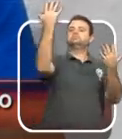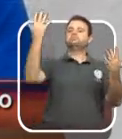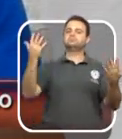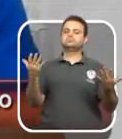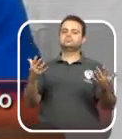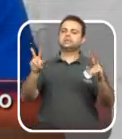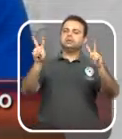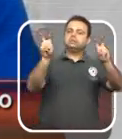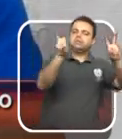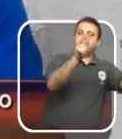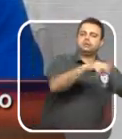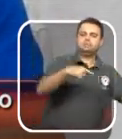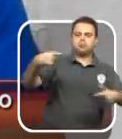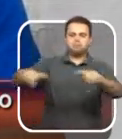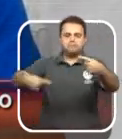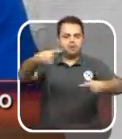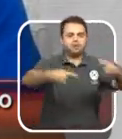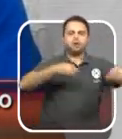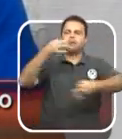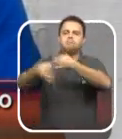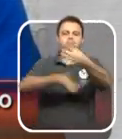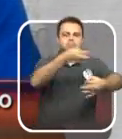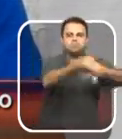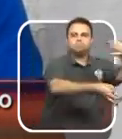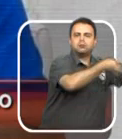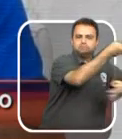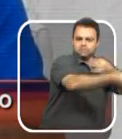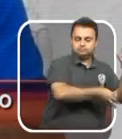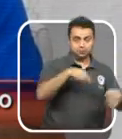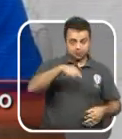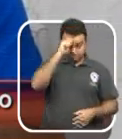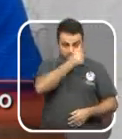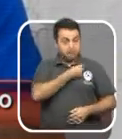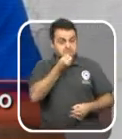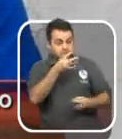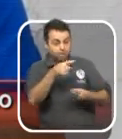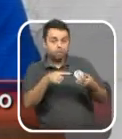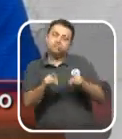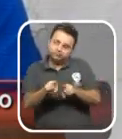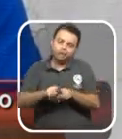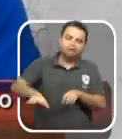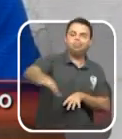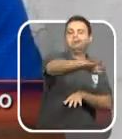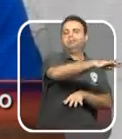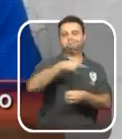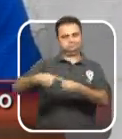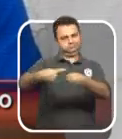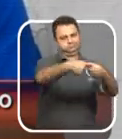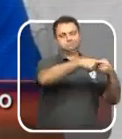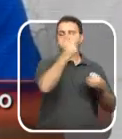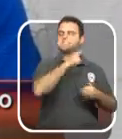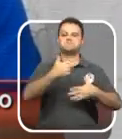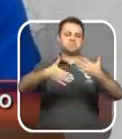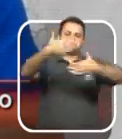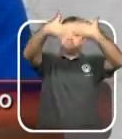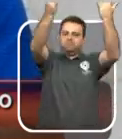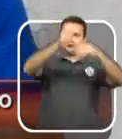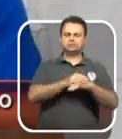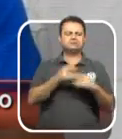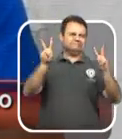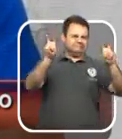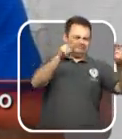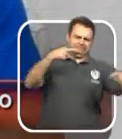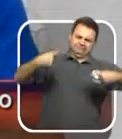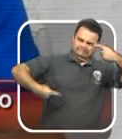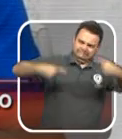região. Eu tenho dito que o que é bom para Rio Preto é bom para a região. E o que é bom para a região é bom para Rio Preto. Então, aí nós já debatemos